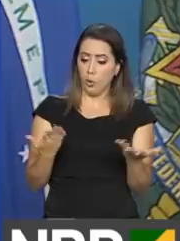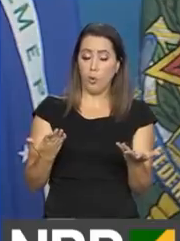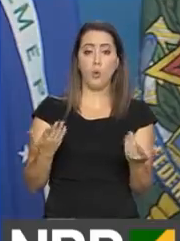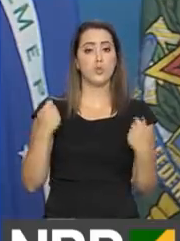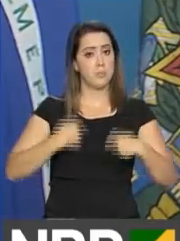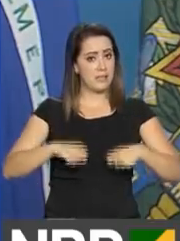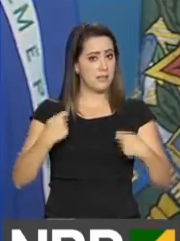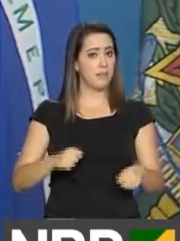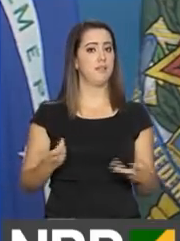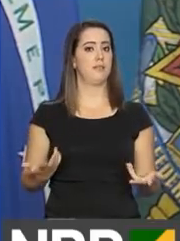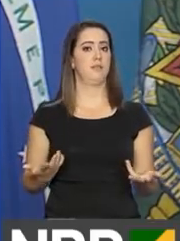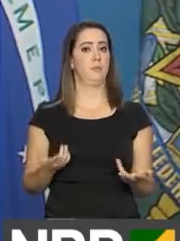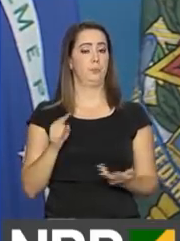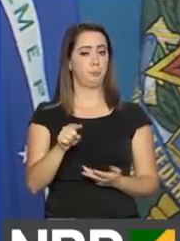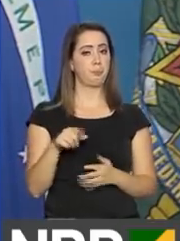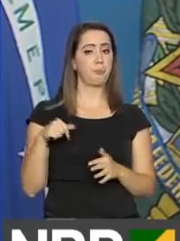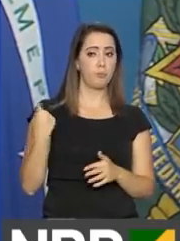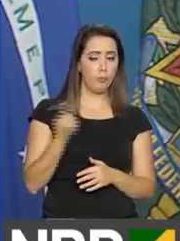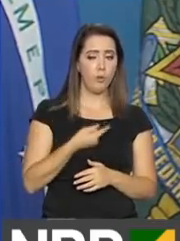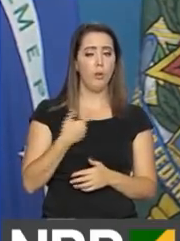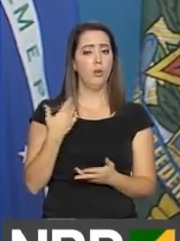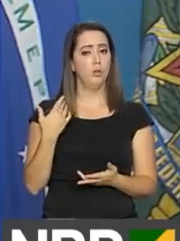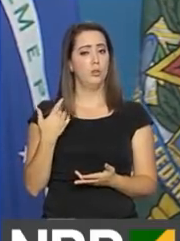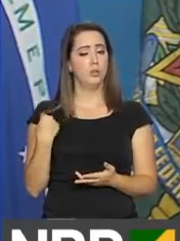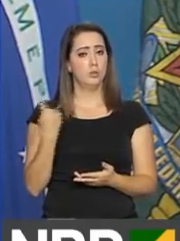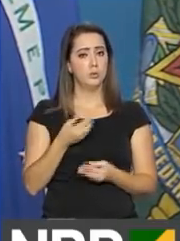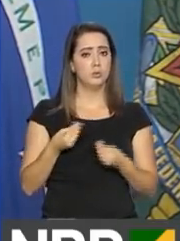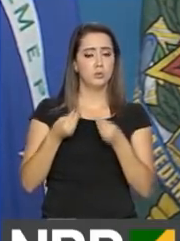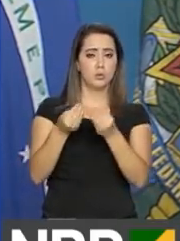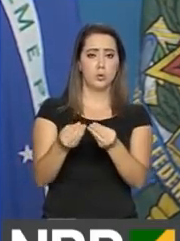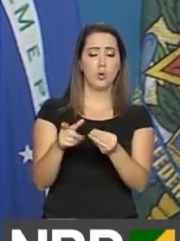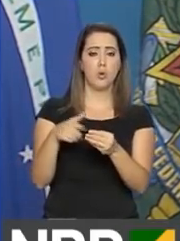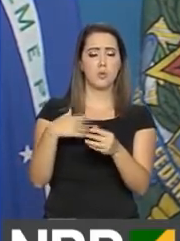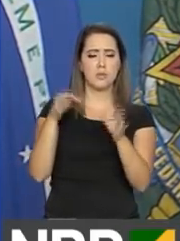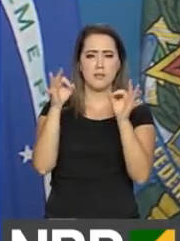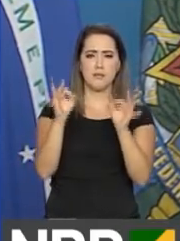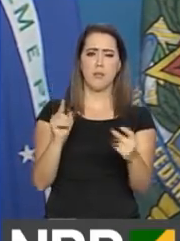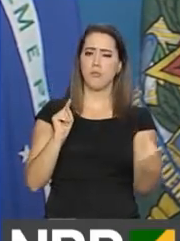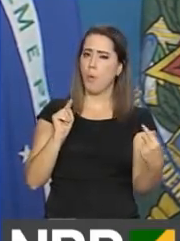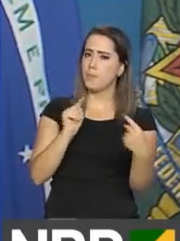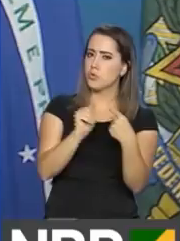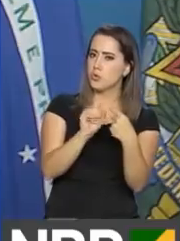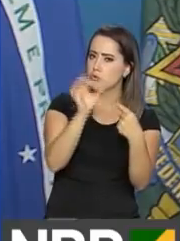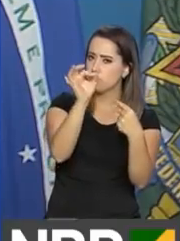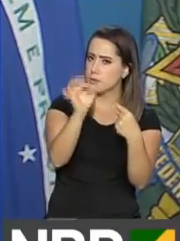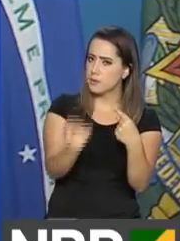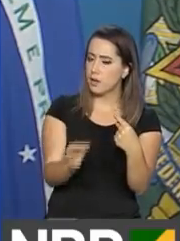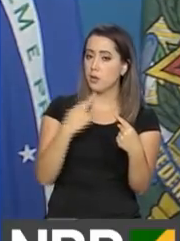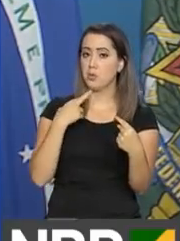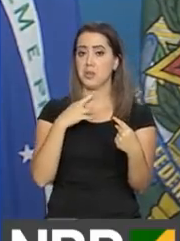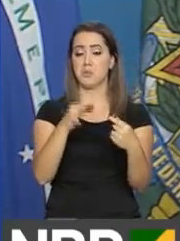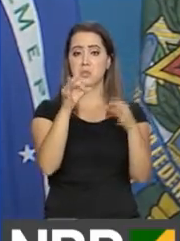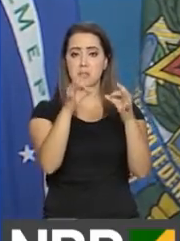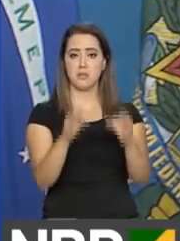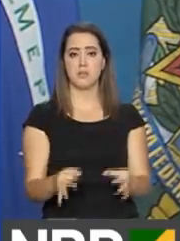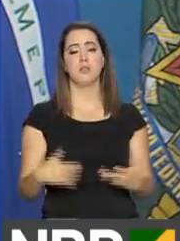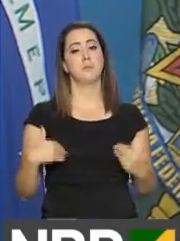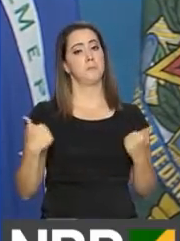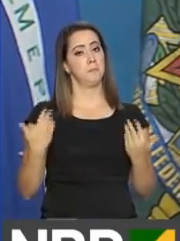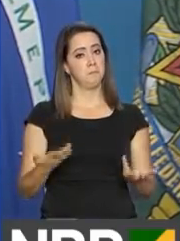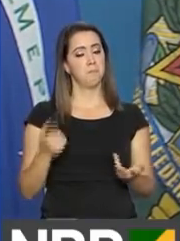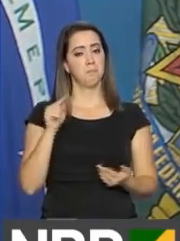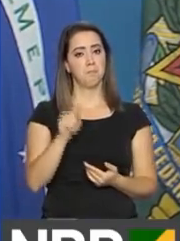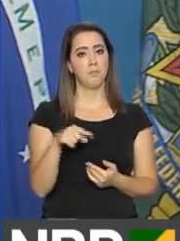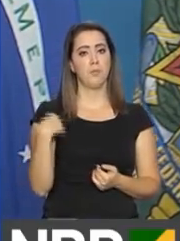exigir comemos trouxe credibilidade trouxe foco trouxe resultados isso é uma